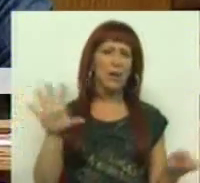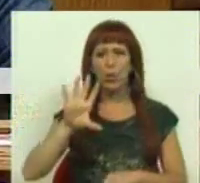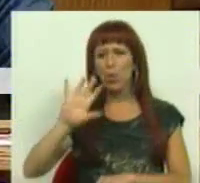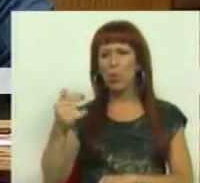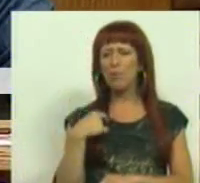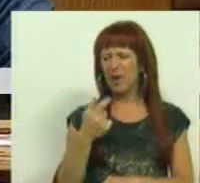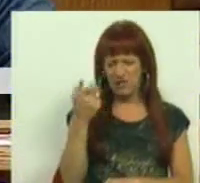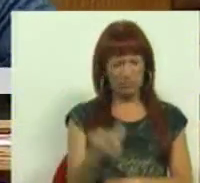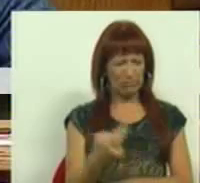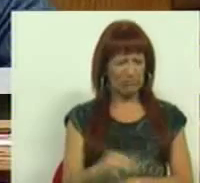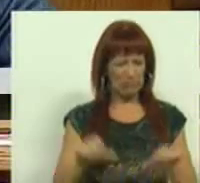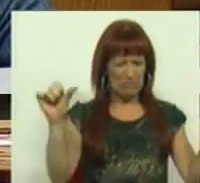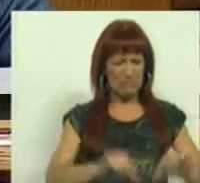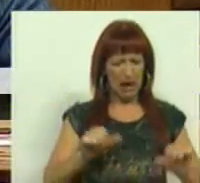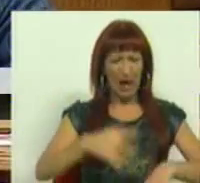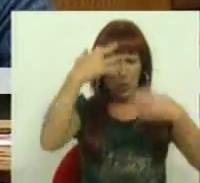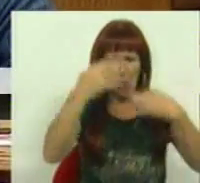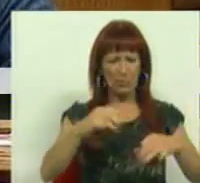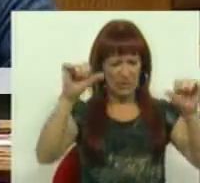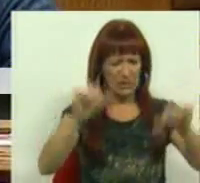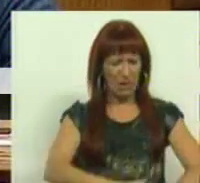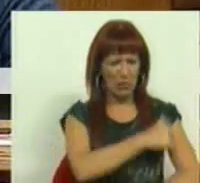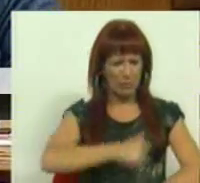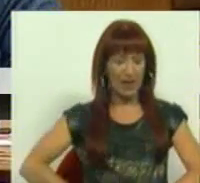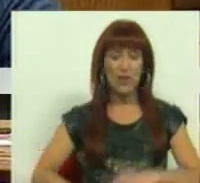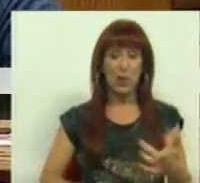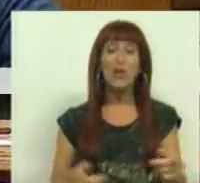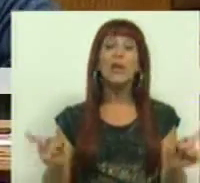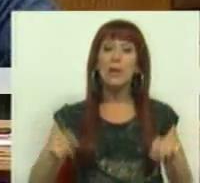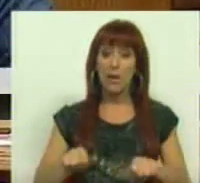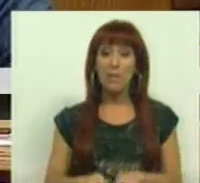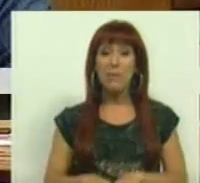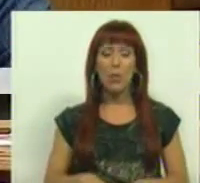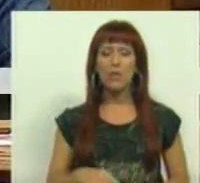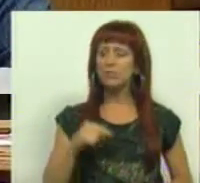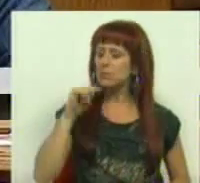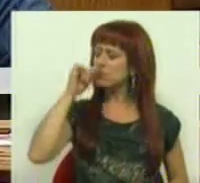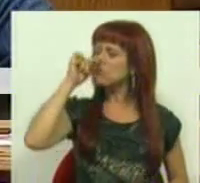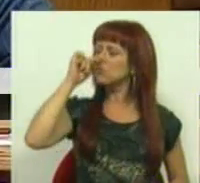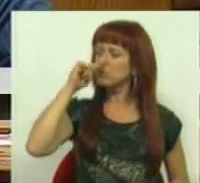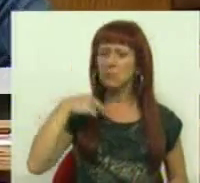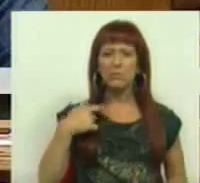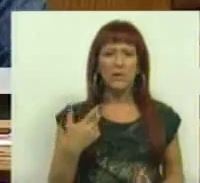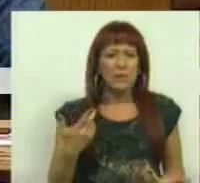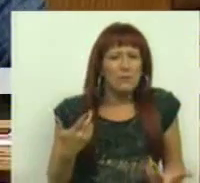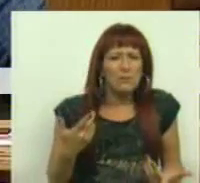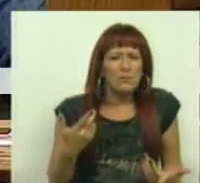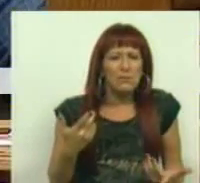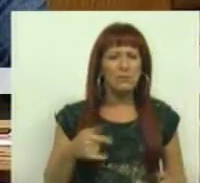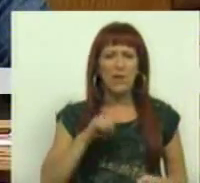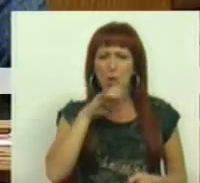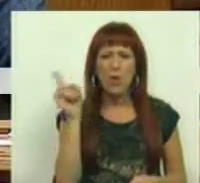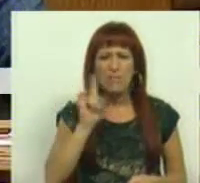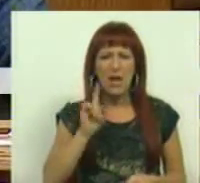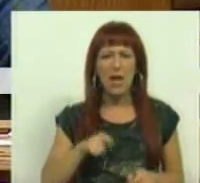país de medíocres e velhos comportamentos preguiçosos. Com tamanha sobranceria, não admira, portanto, que os direitos